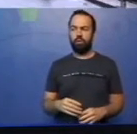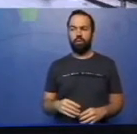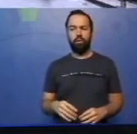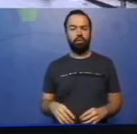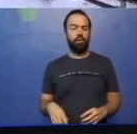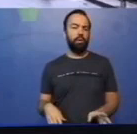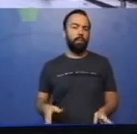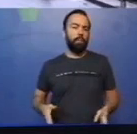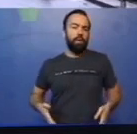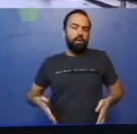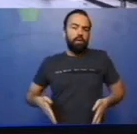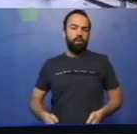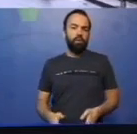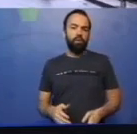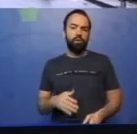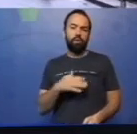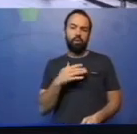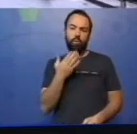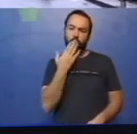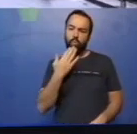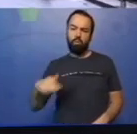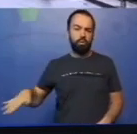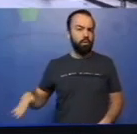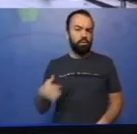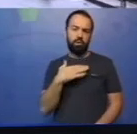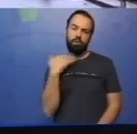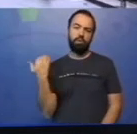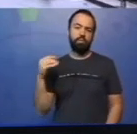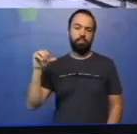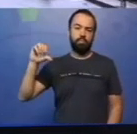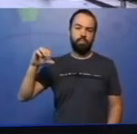da taxa de mortalidade infantil.